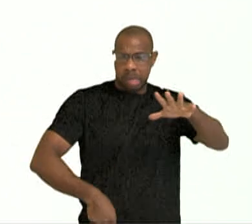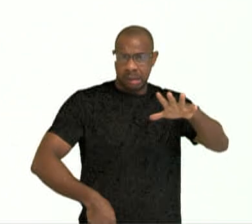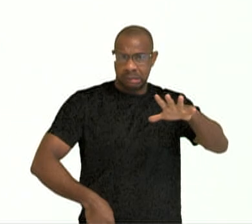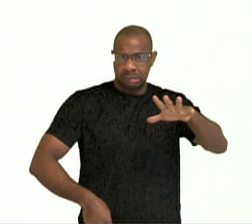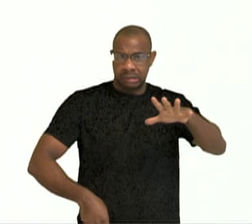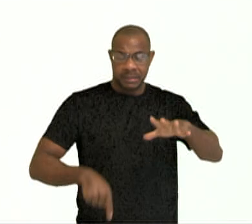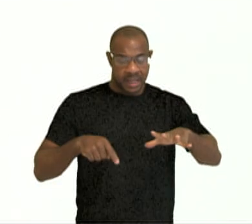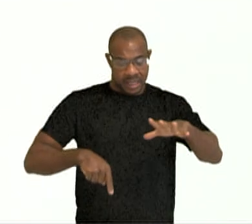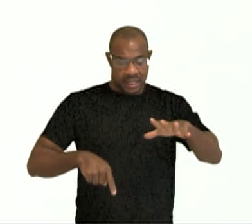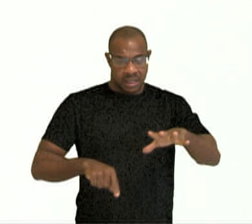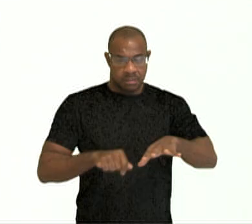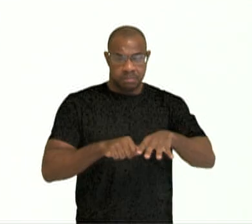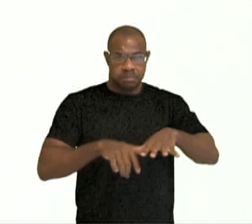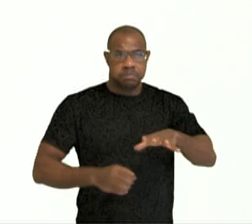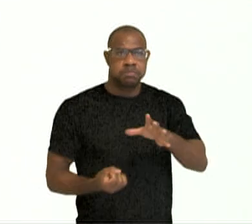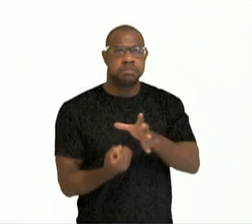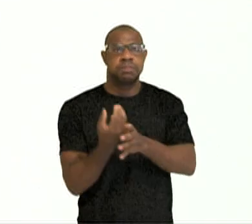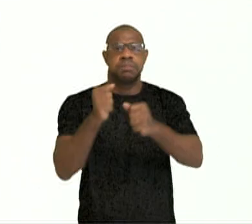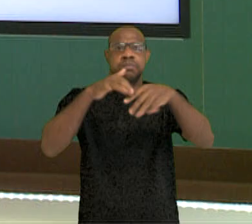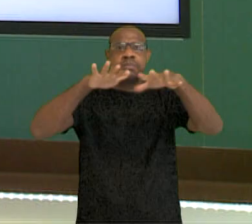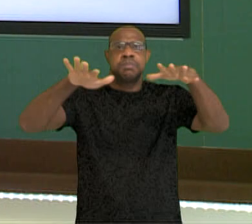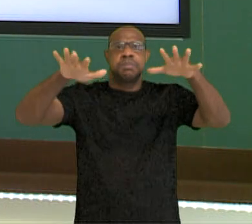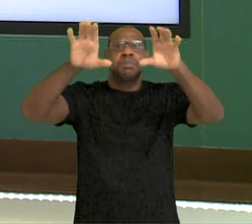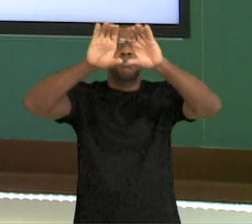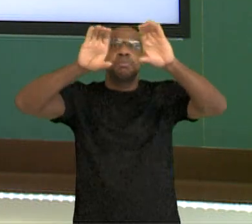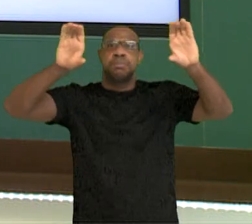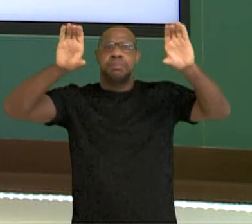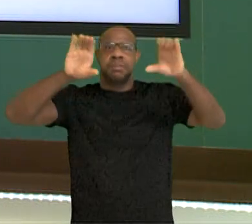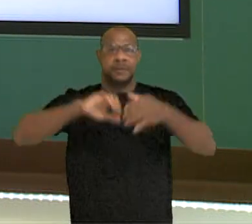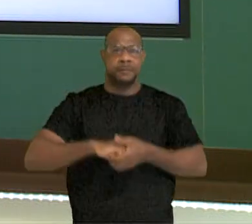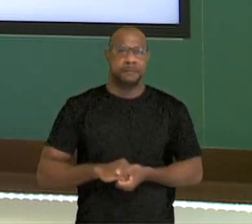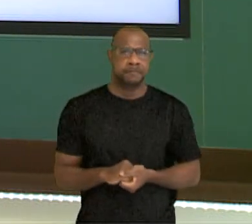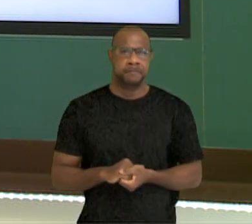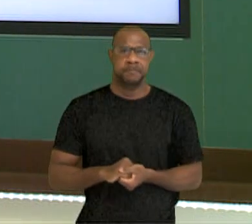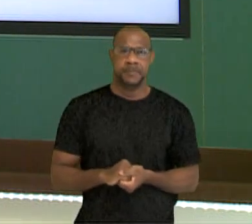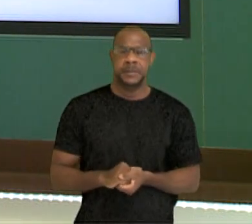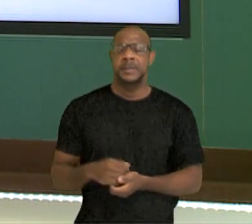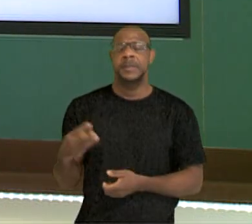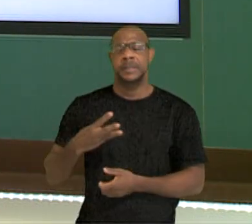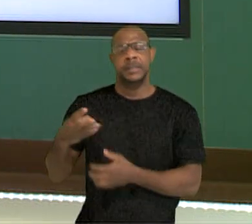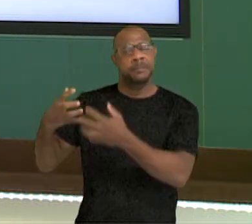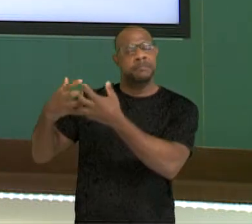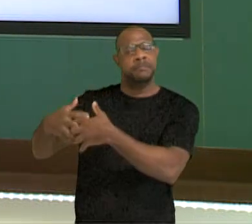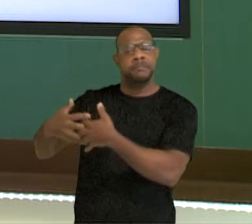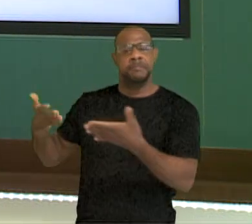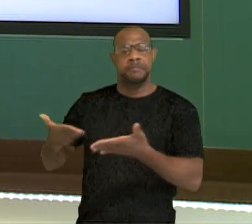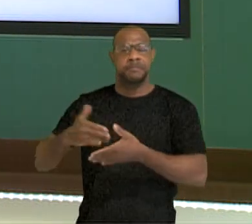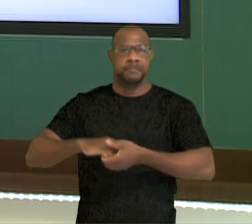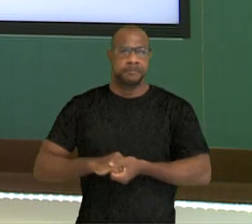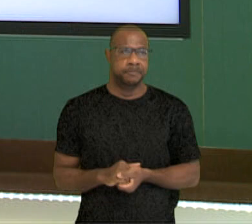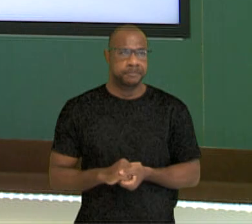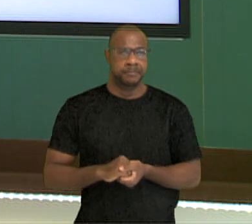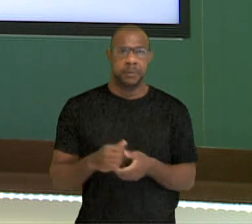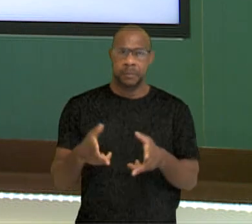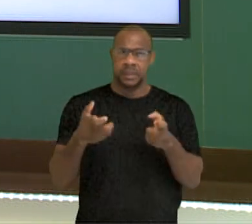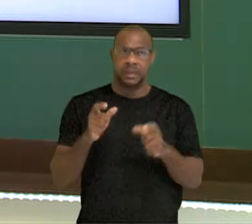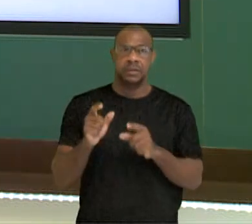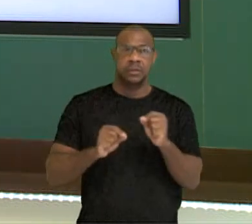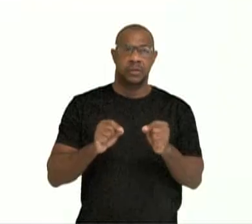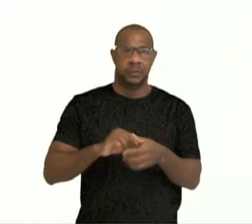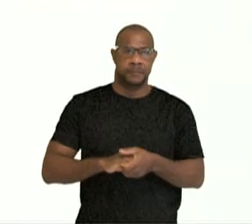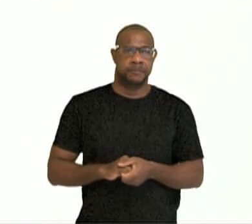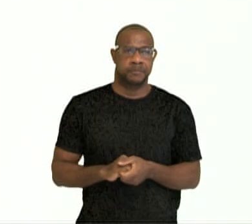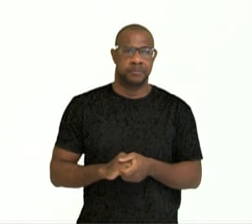céu. Então vamos para a nossa atividade 3, a terceira reflexão da nossa aula, né? Observem o comando,